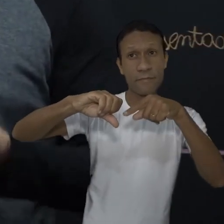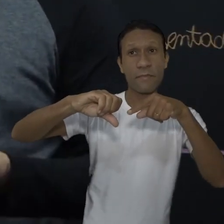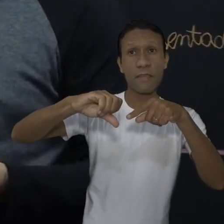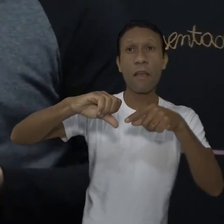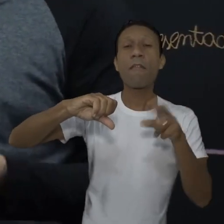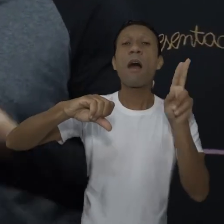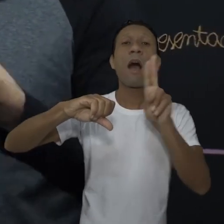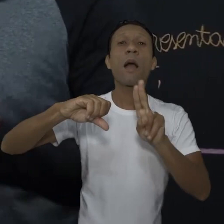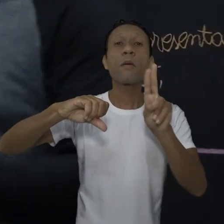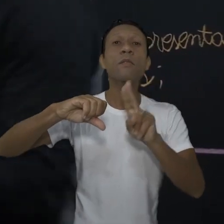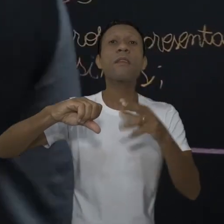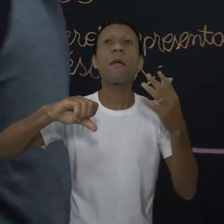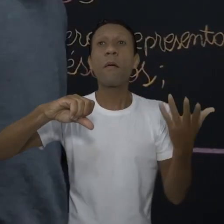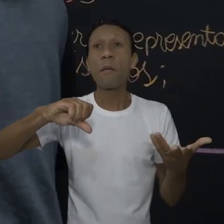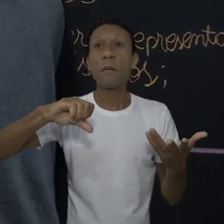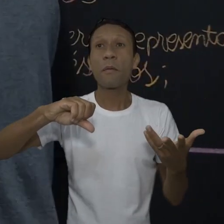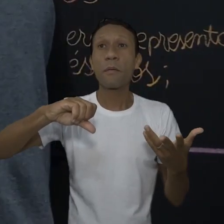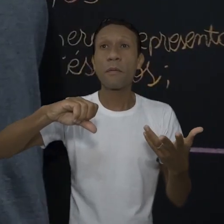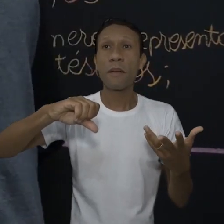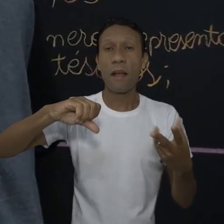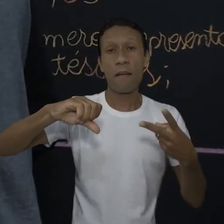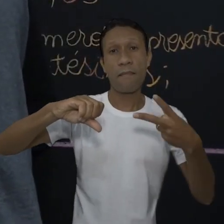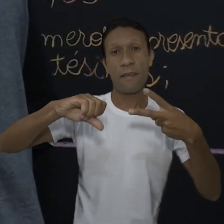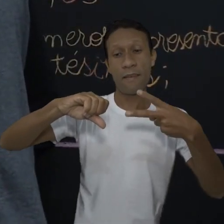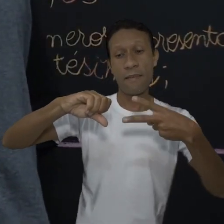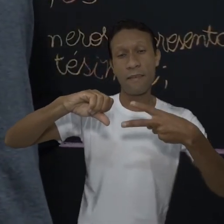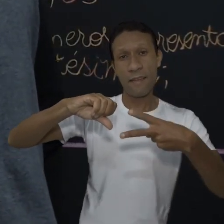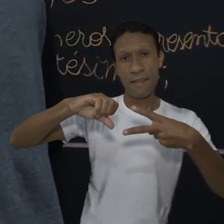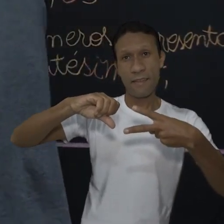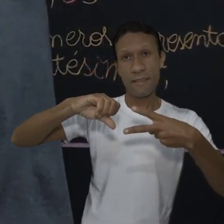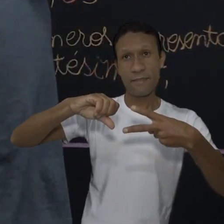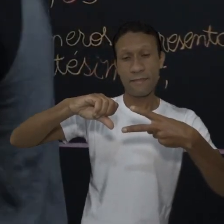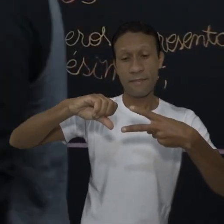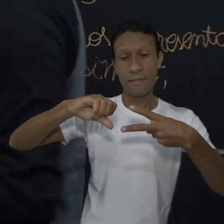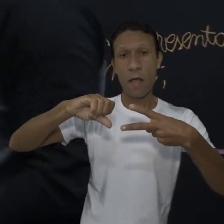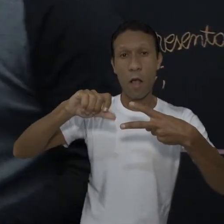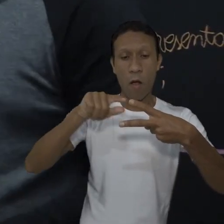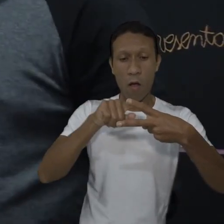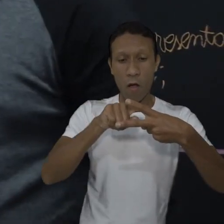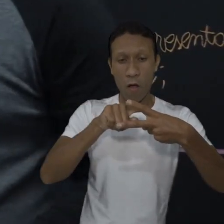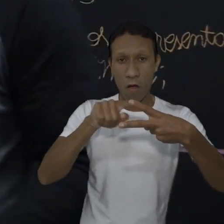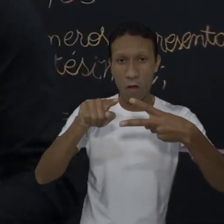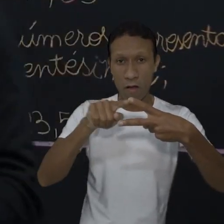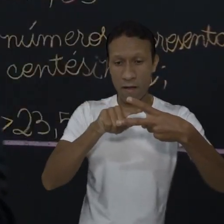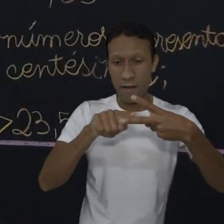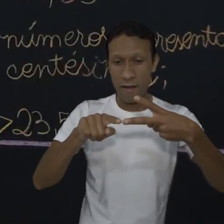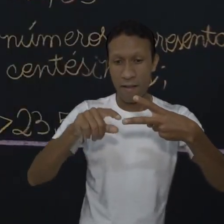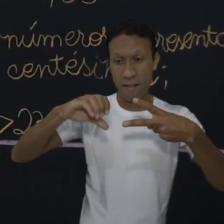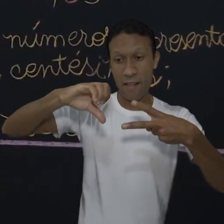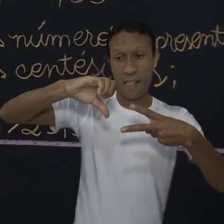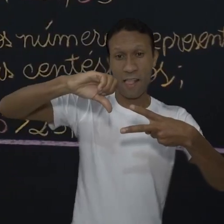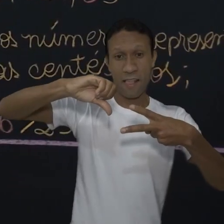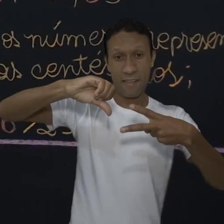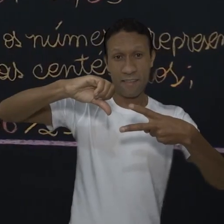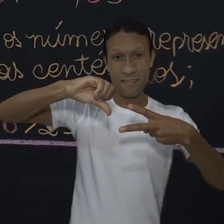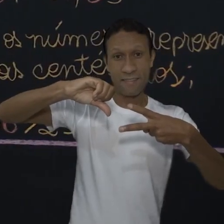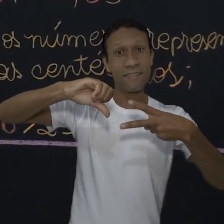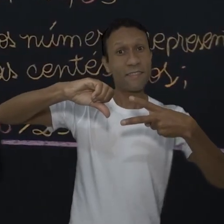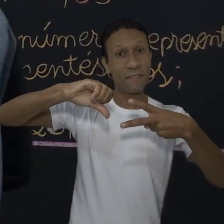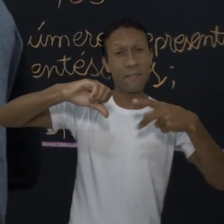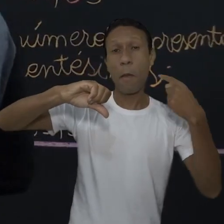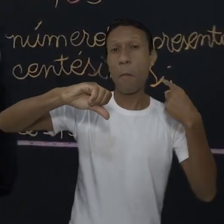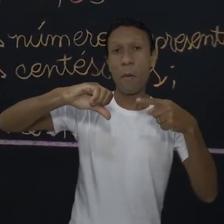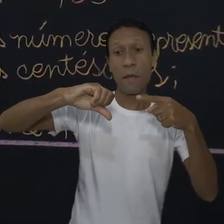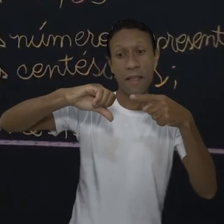9 maior que 7, portanto, então, eu vou colocar a abertura em direção ao 9, tá?